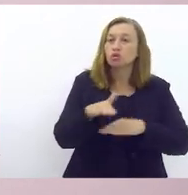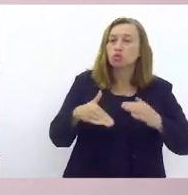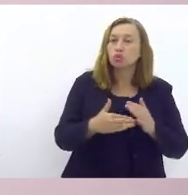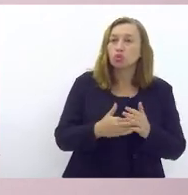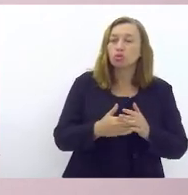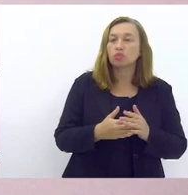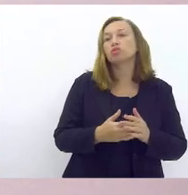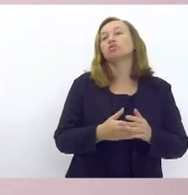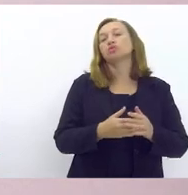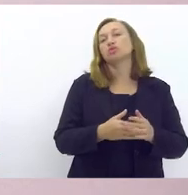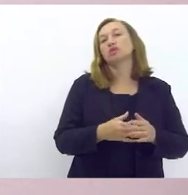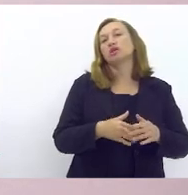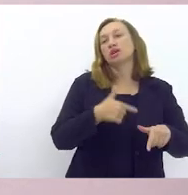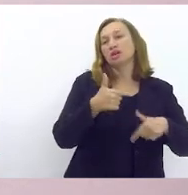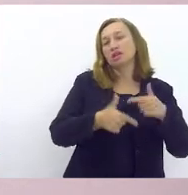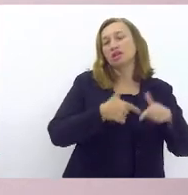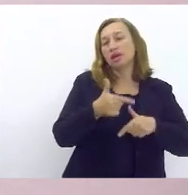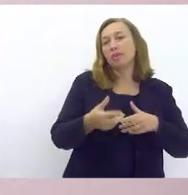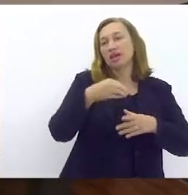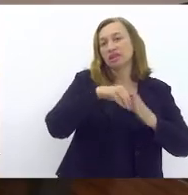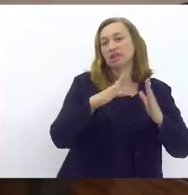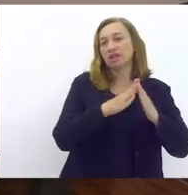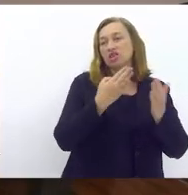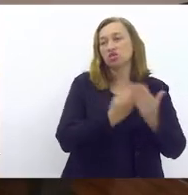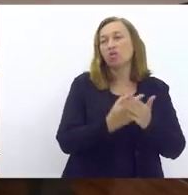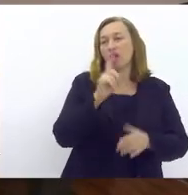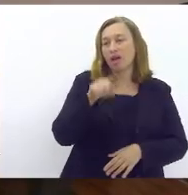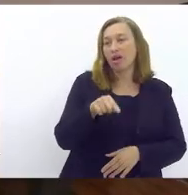educadores. Todos nós. Muito bem, Angela.